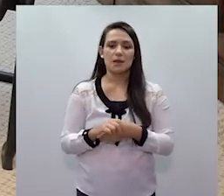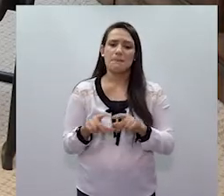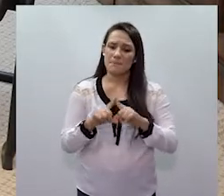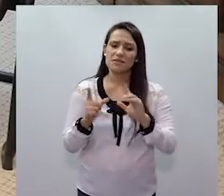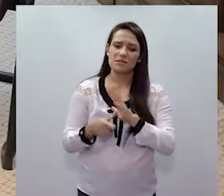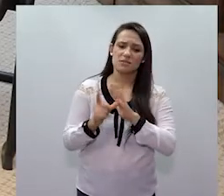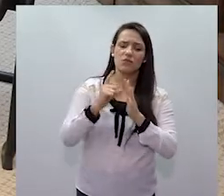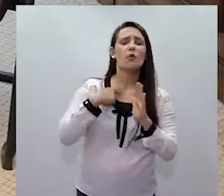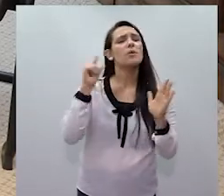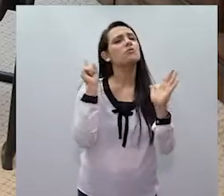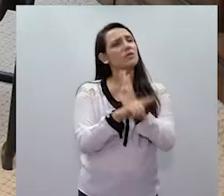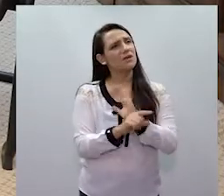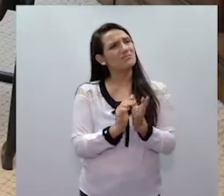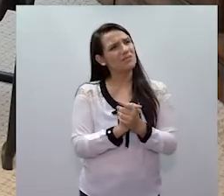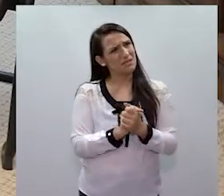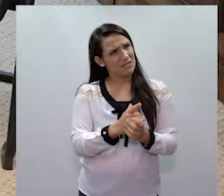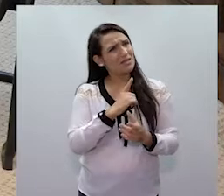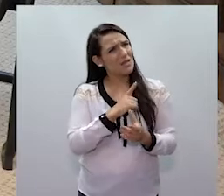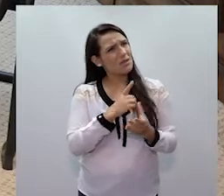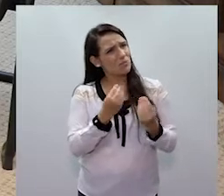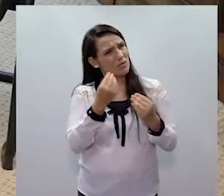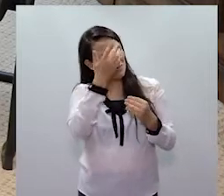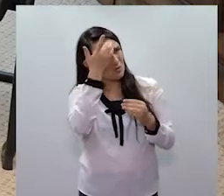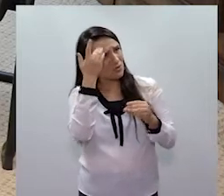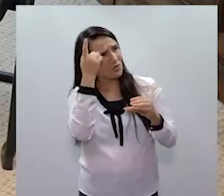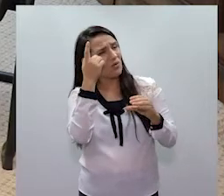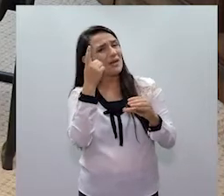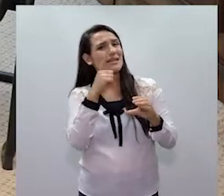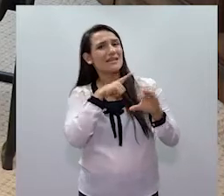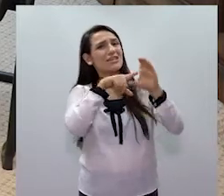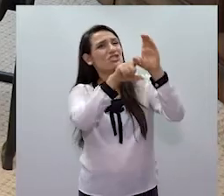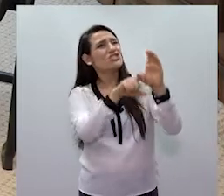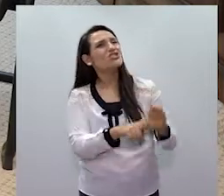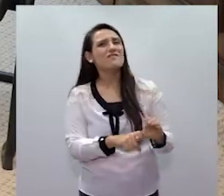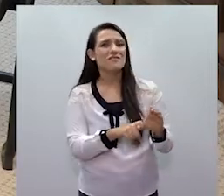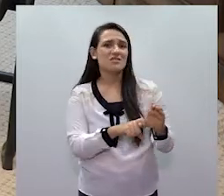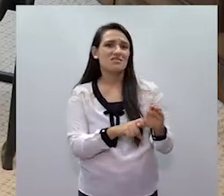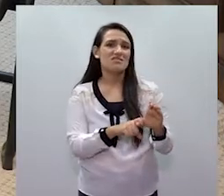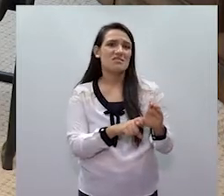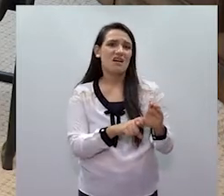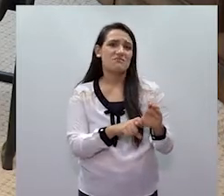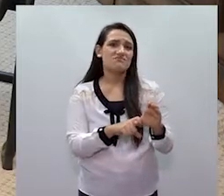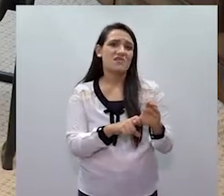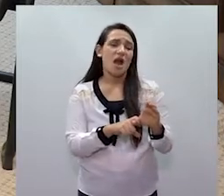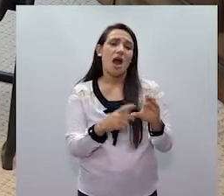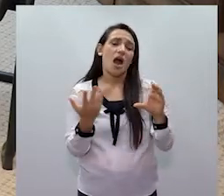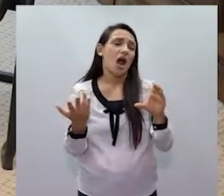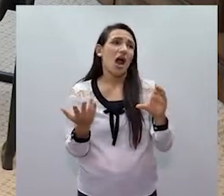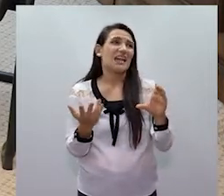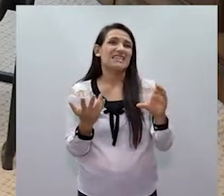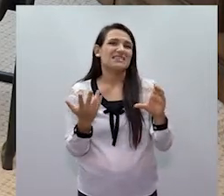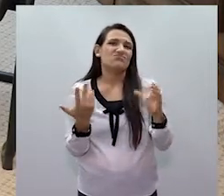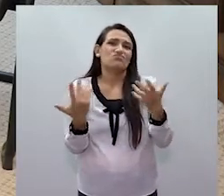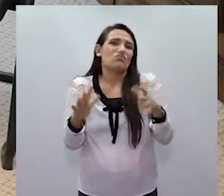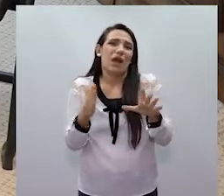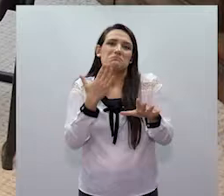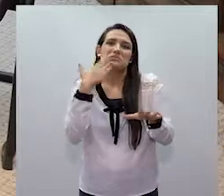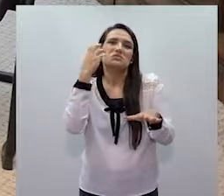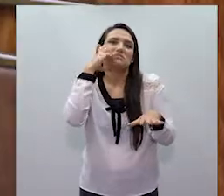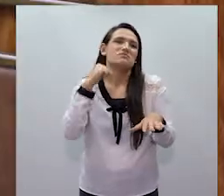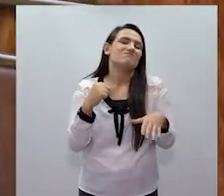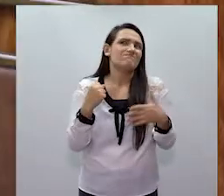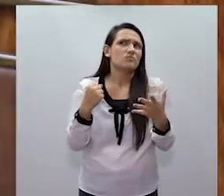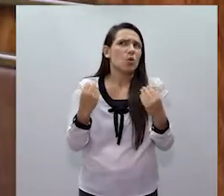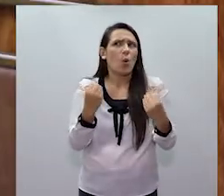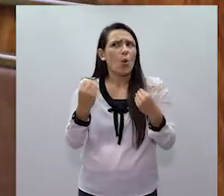da primeira documentação e muitas pessoas se questionam exatamente isso. Eu não sei se eu tenho condições financeiras ou eu preciso ter muito dinheiro.